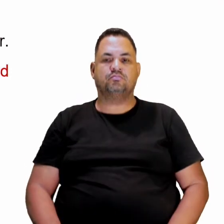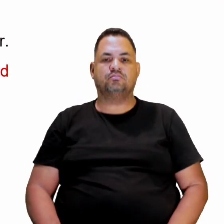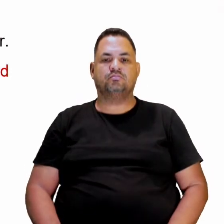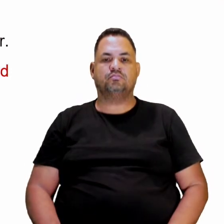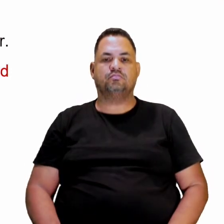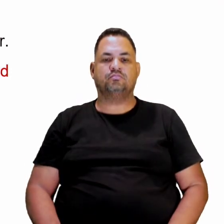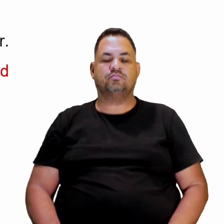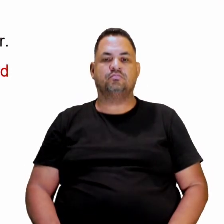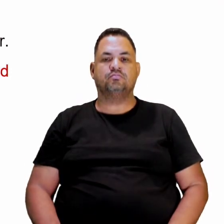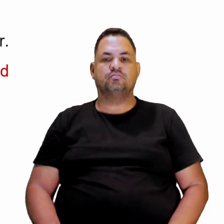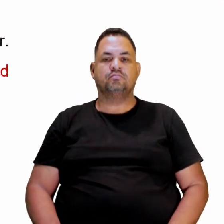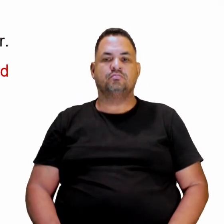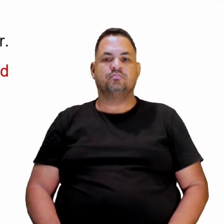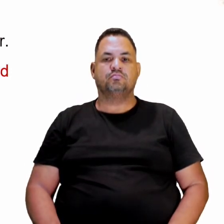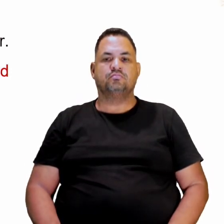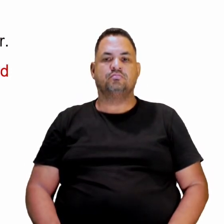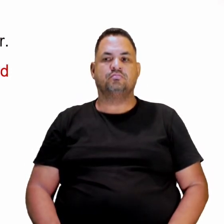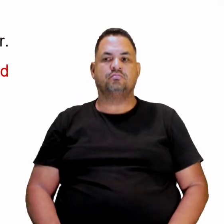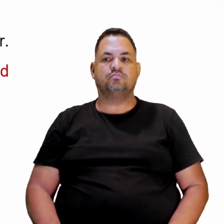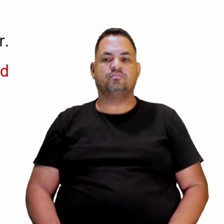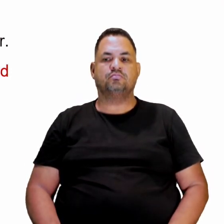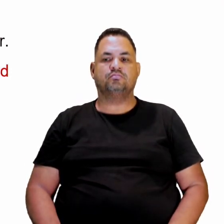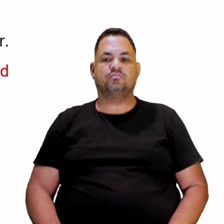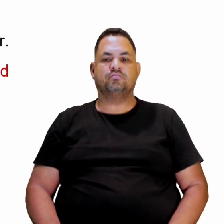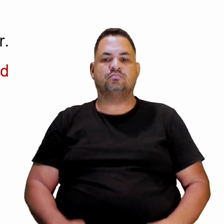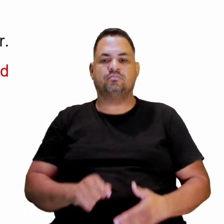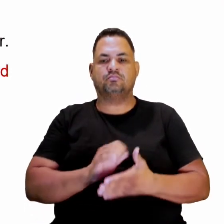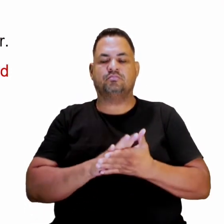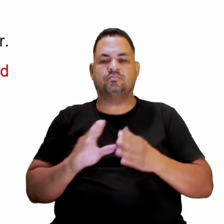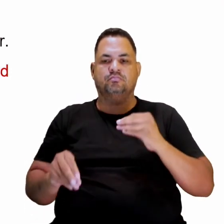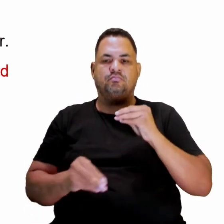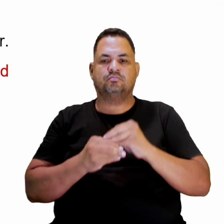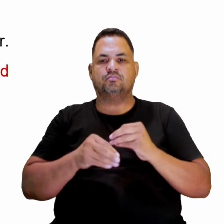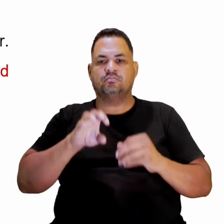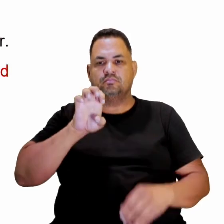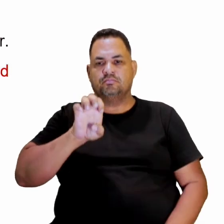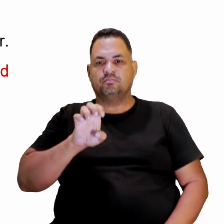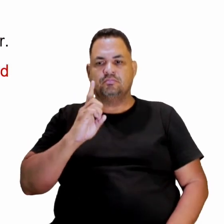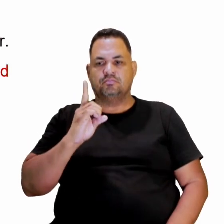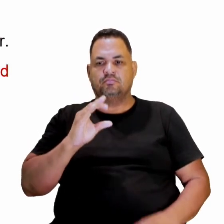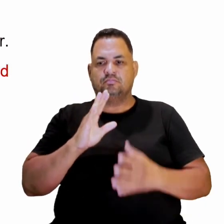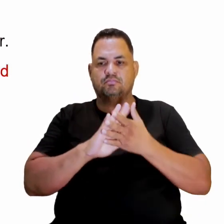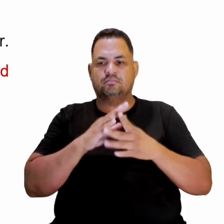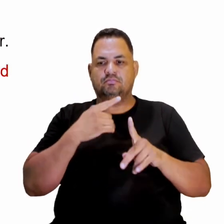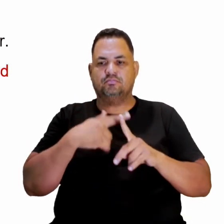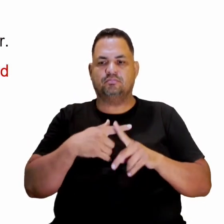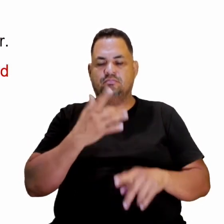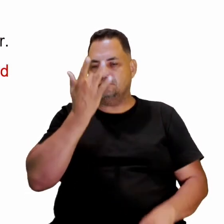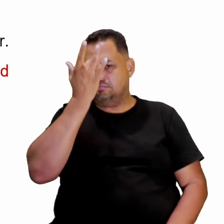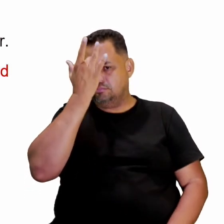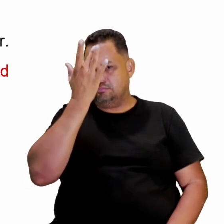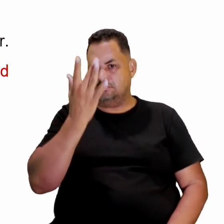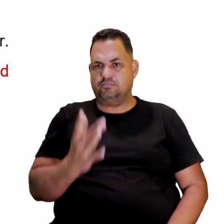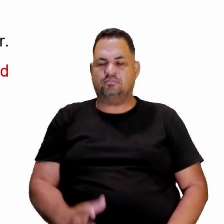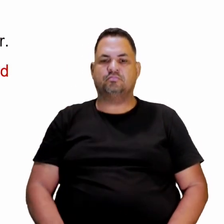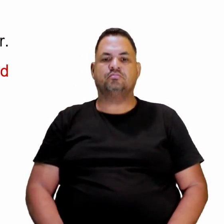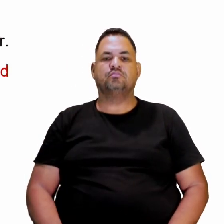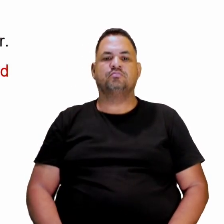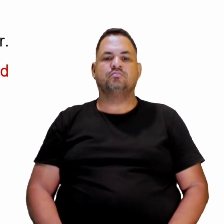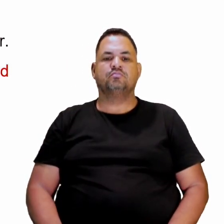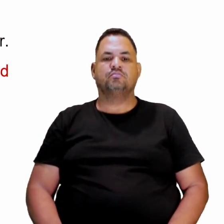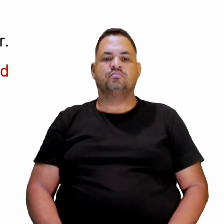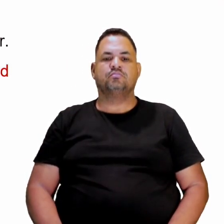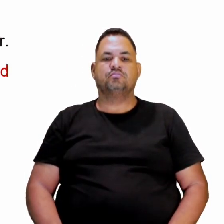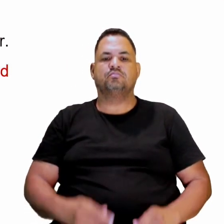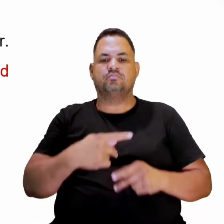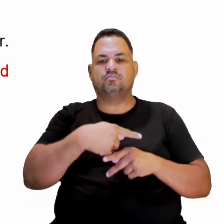verbos onde você só vai colocar o ED, por isso que ficou muito fácil. At night he ordered a